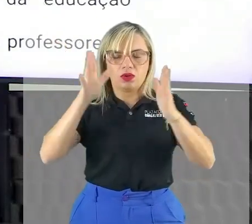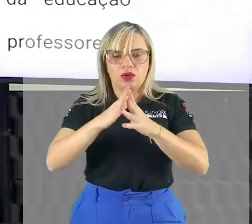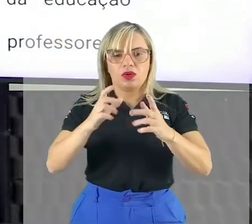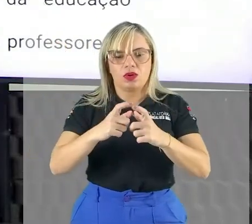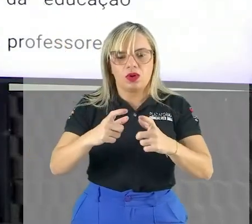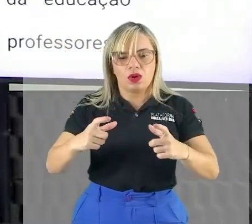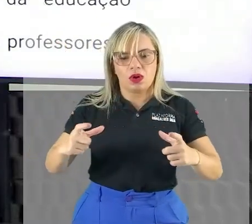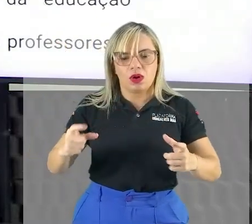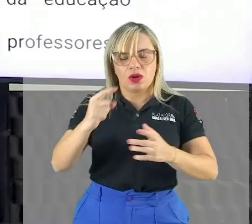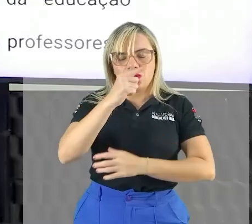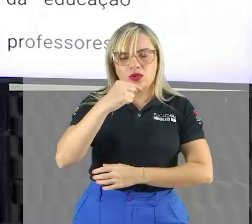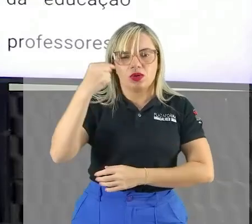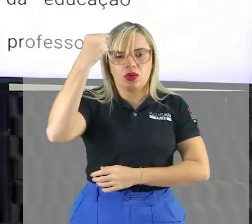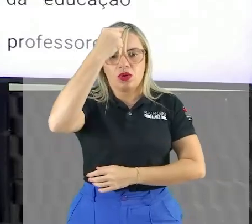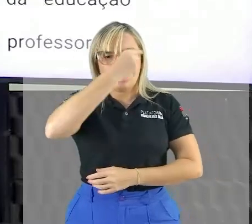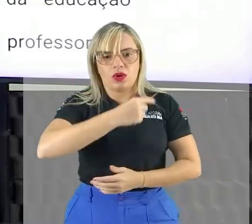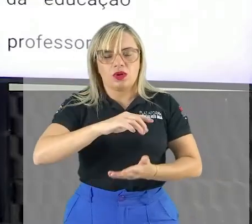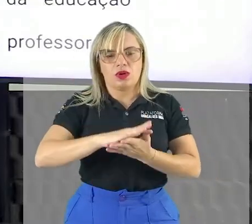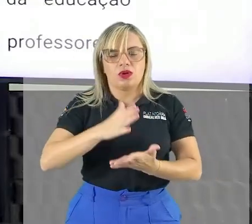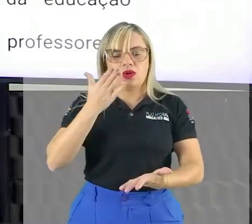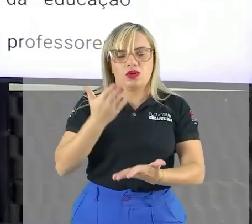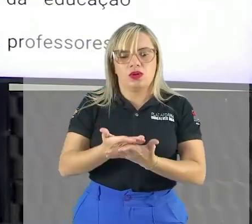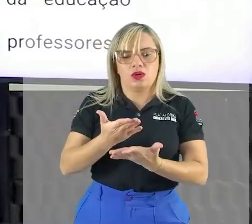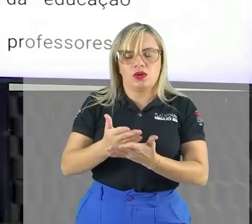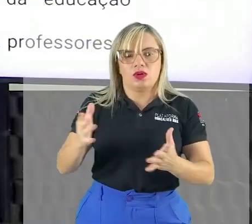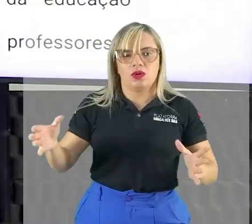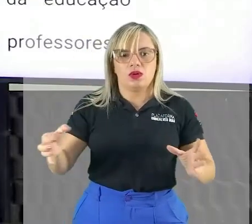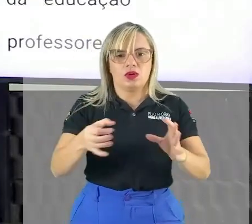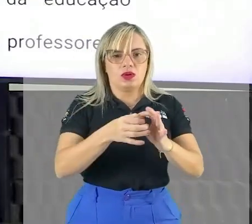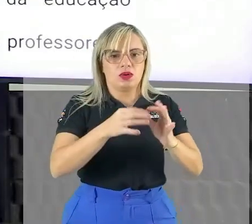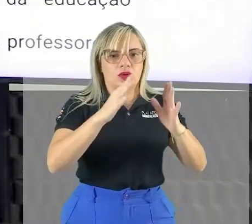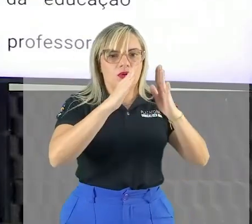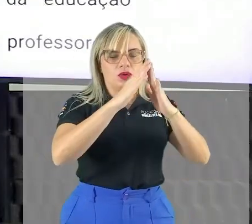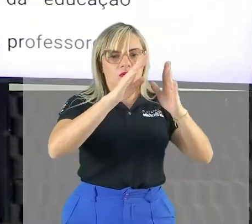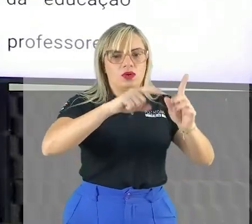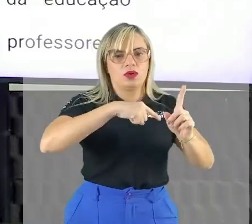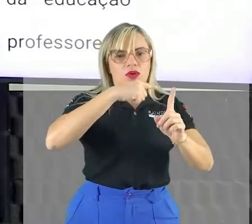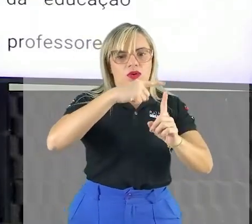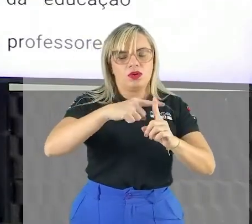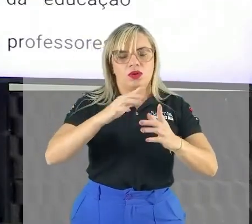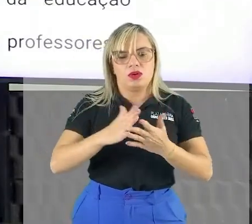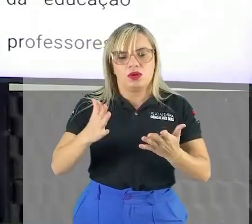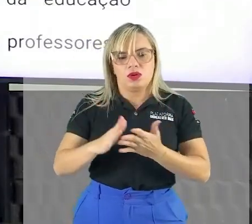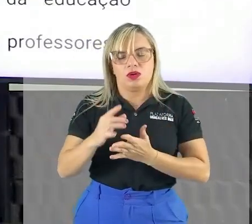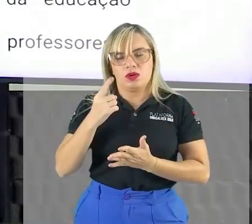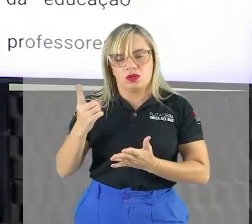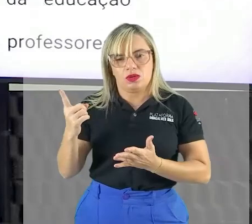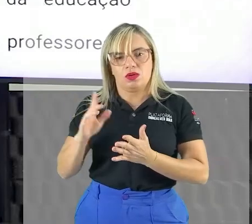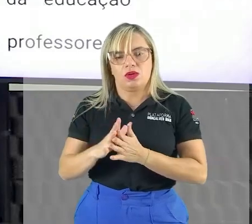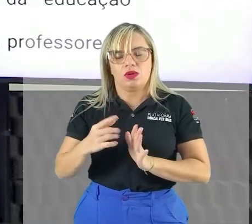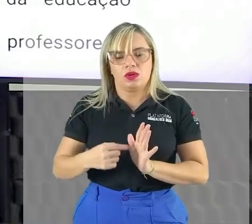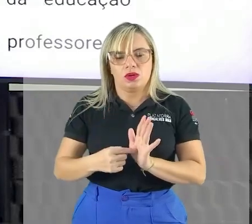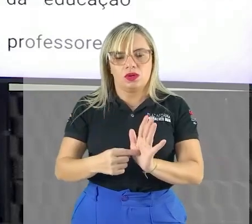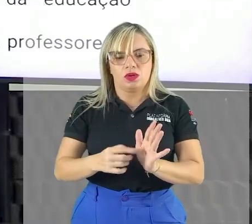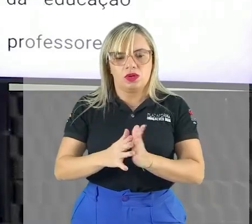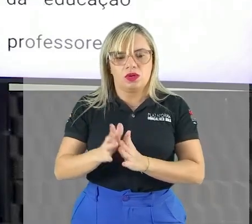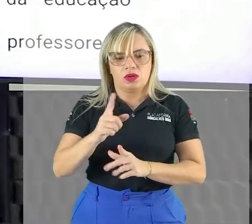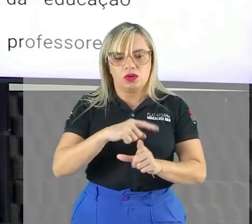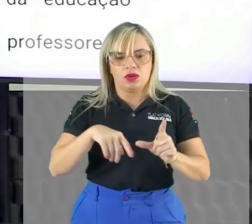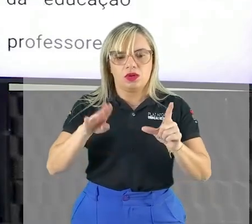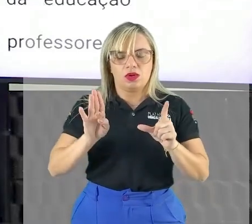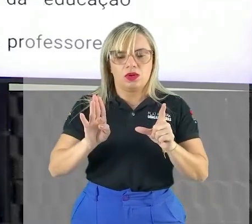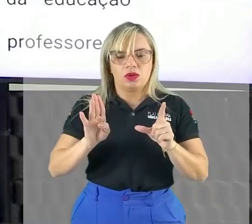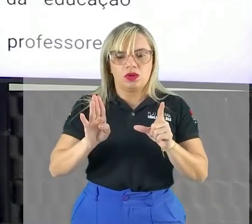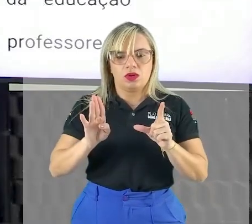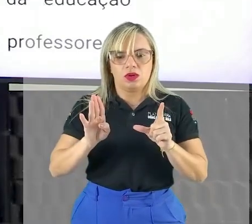estudo. Claro que isso está muito ligado com a Igreja Católica, mas aparece. Então vamos lá para a nossa resposta. Então a resposta certa é